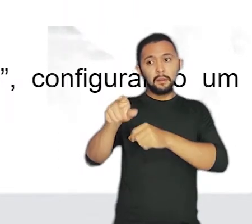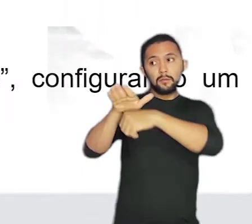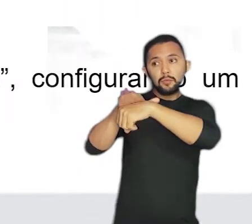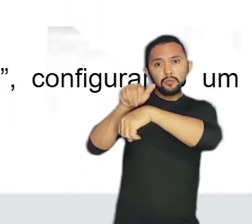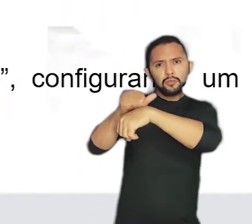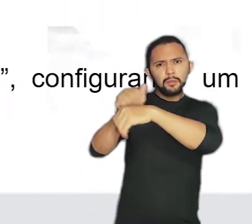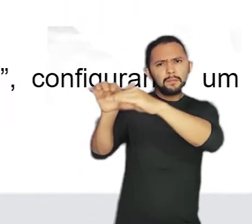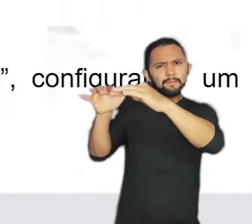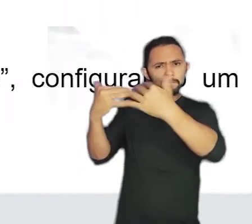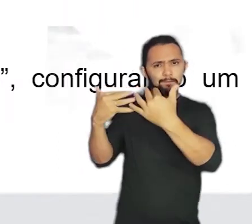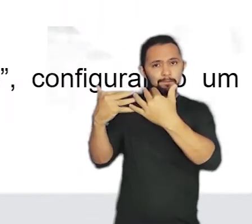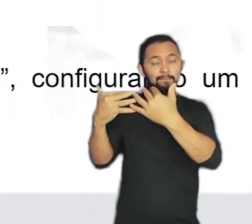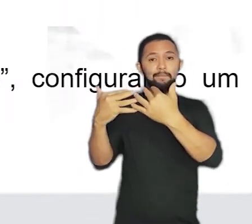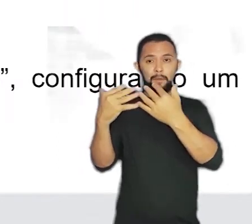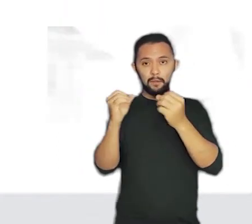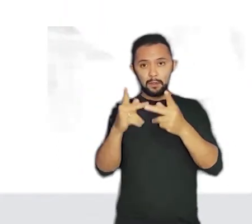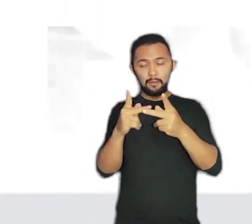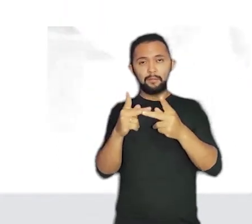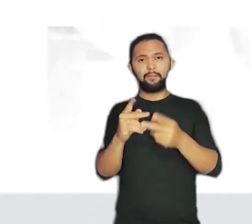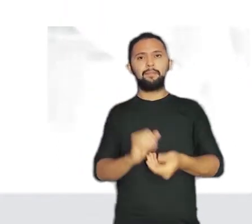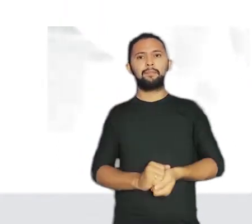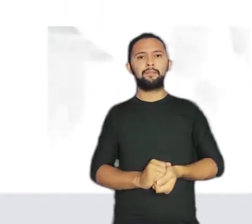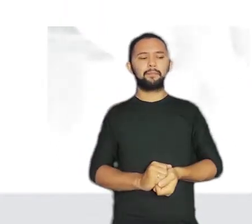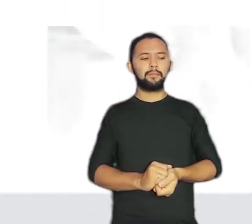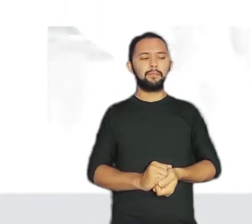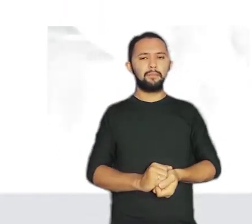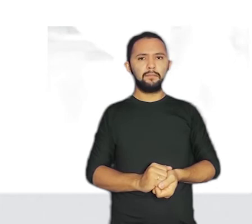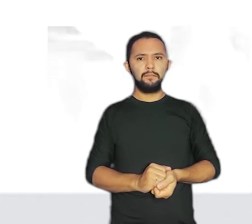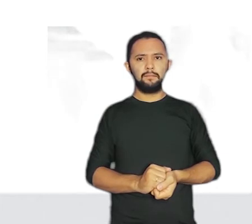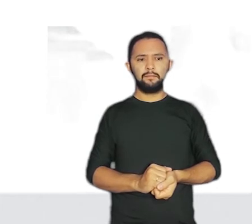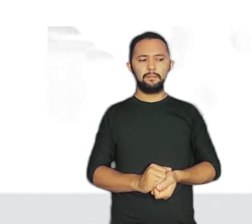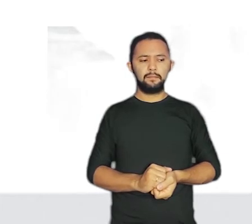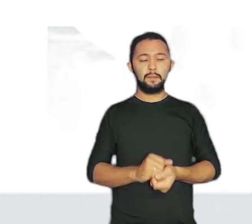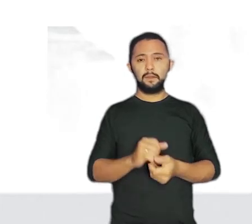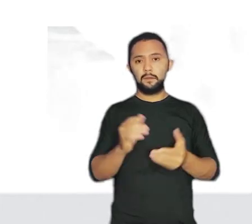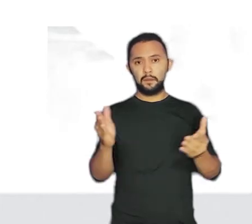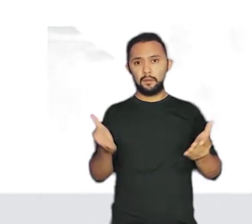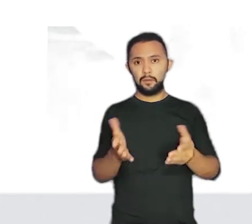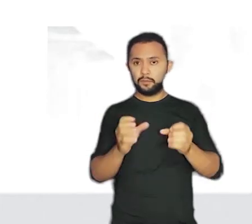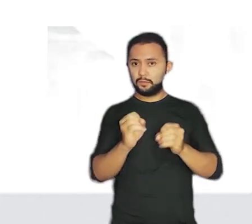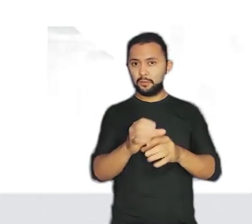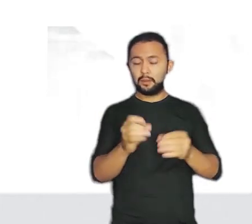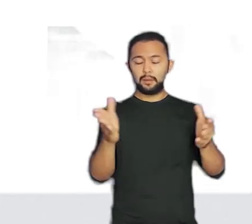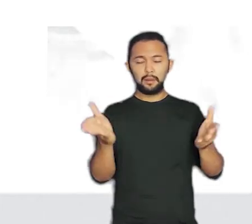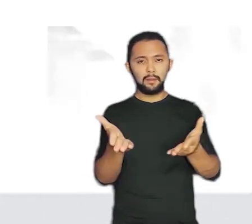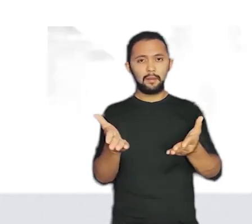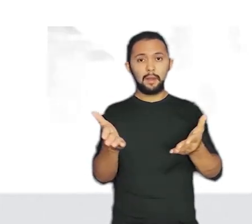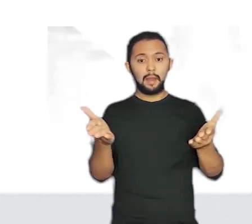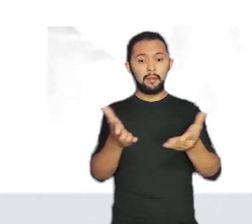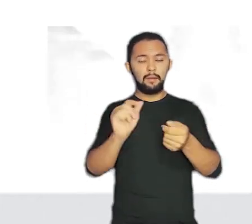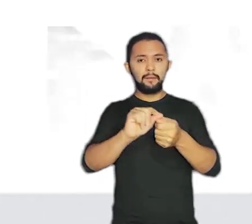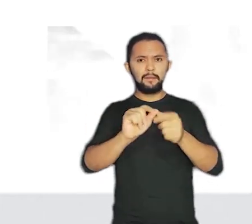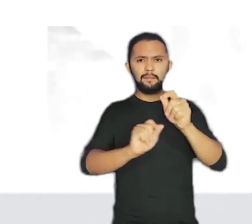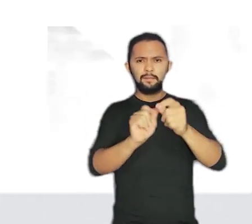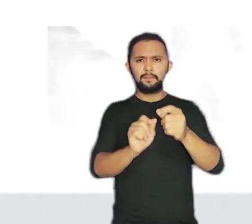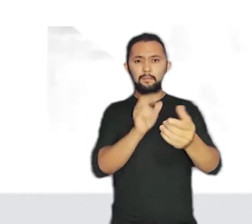o aposto explica, o vocativo chama apenas atenção. Então, essa foi nossa aula de hoje. Vamos agora partir aqui para as